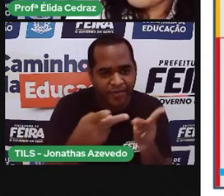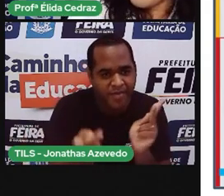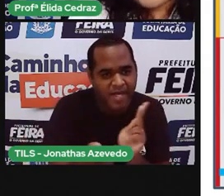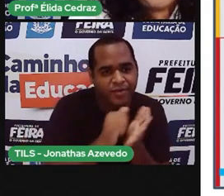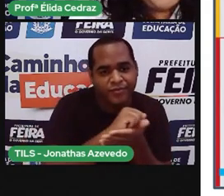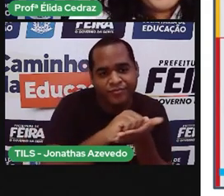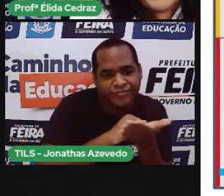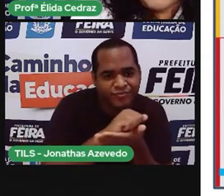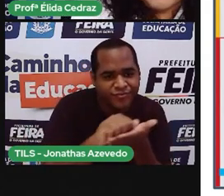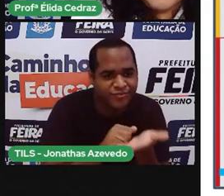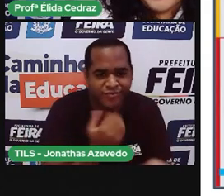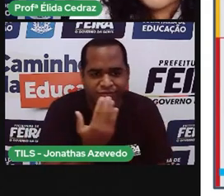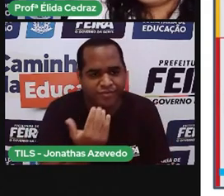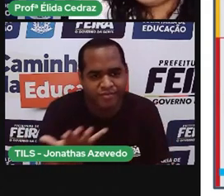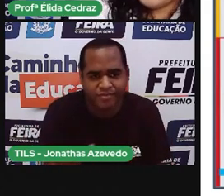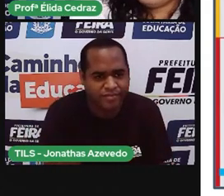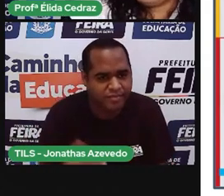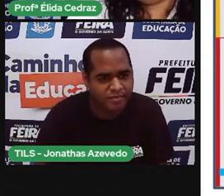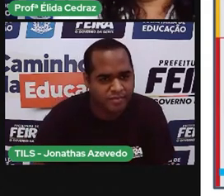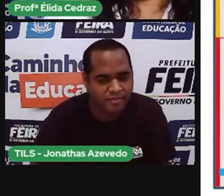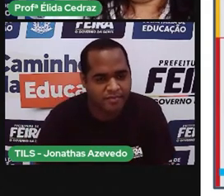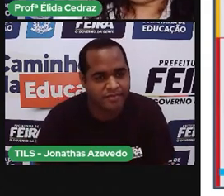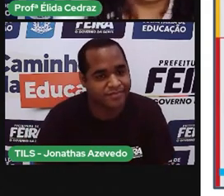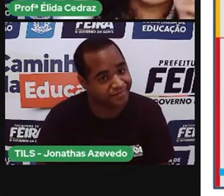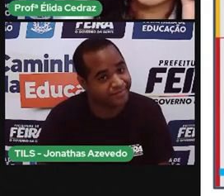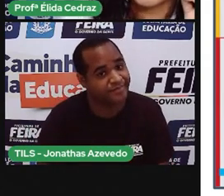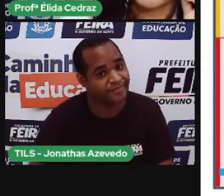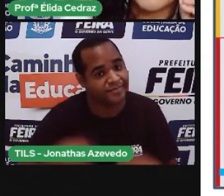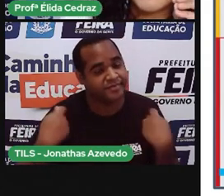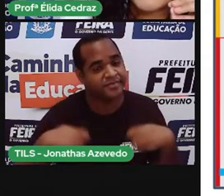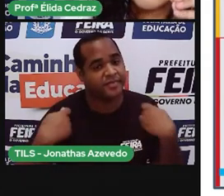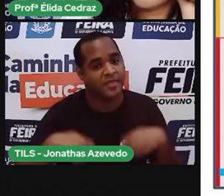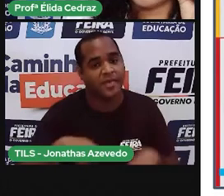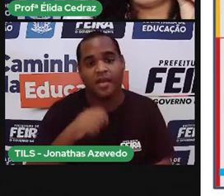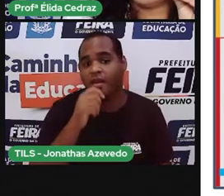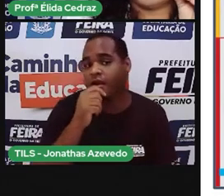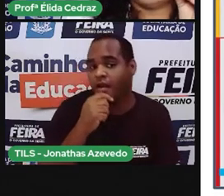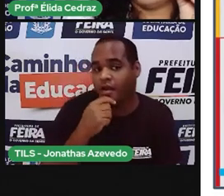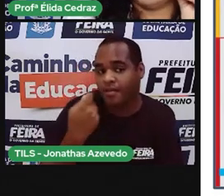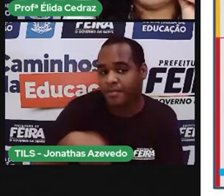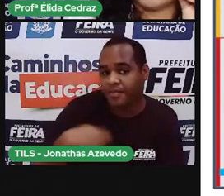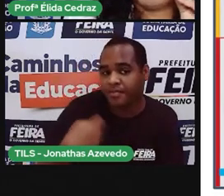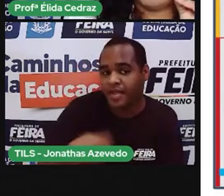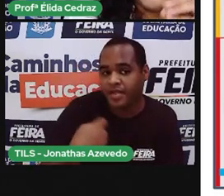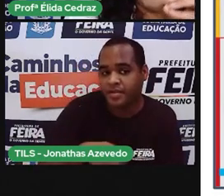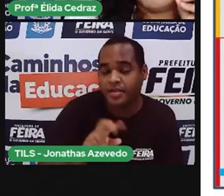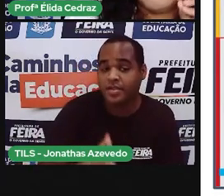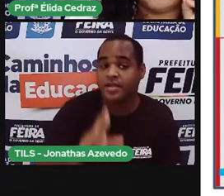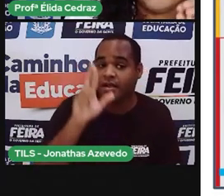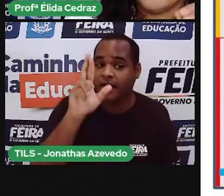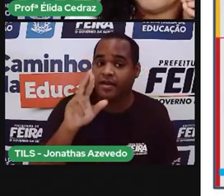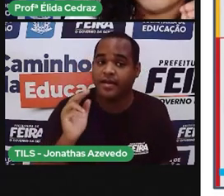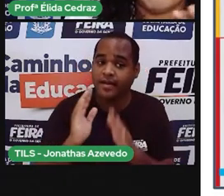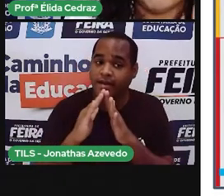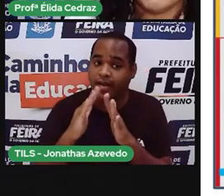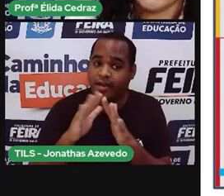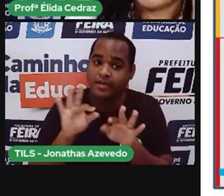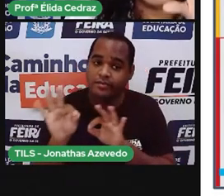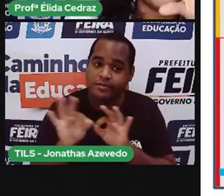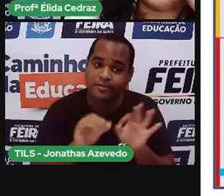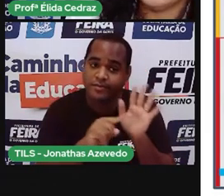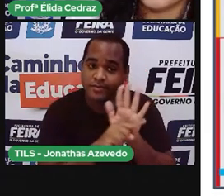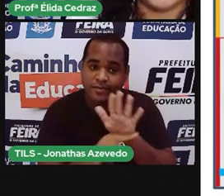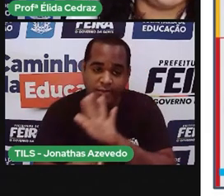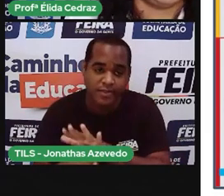você sujou com a comida. Ai, ai, viu? Tem que ajudar... Os nossos responsáveis em tudo, a nossa